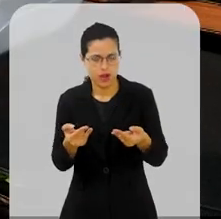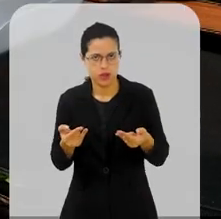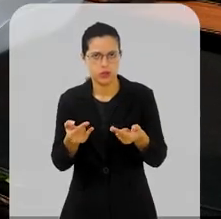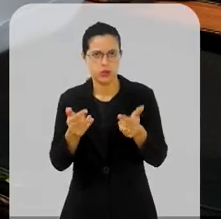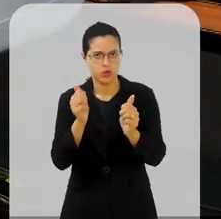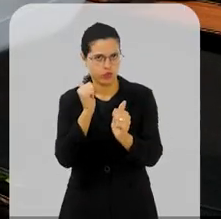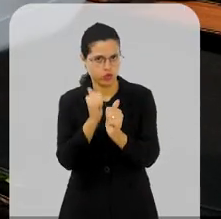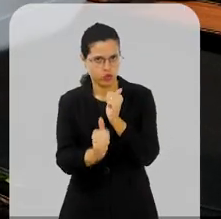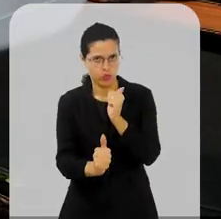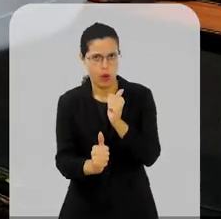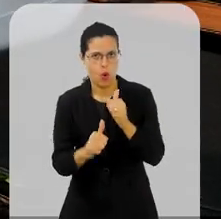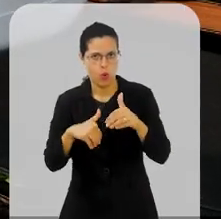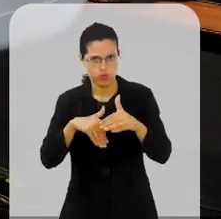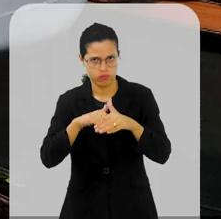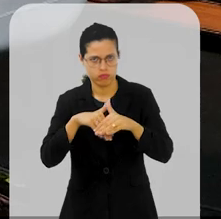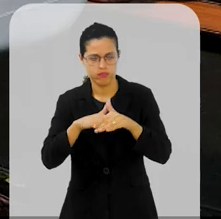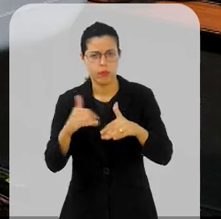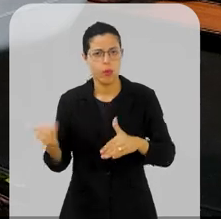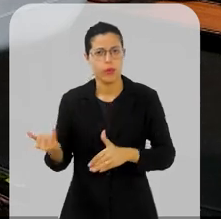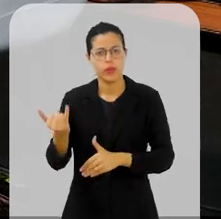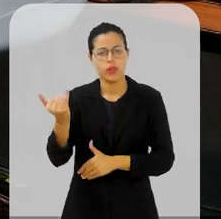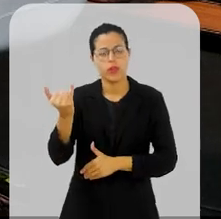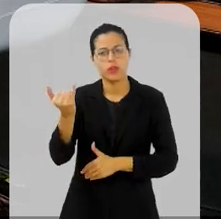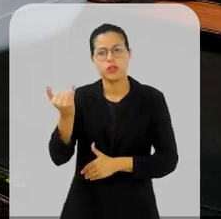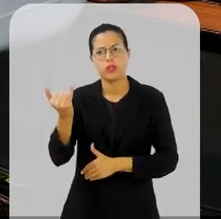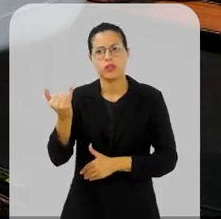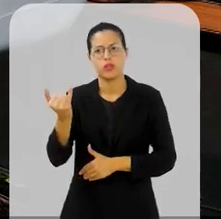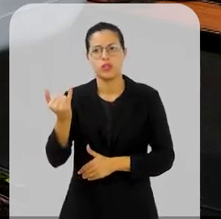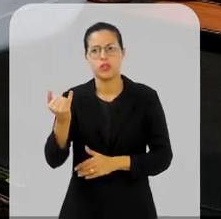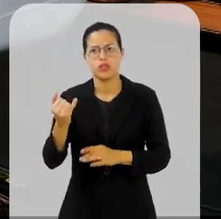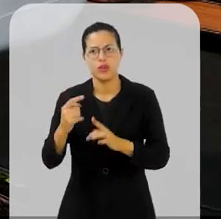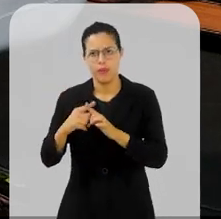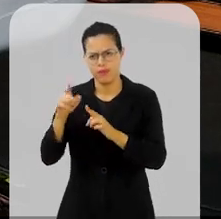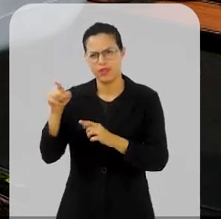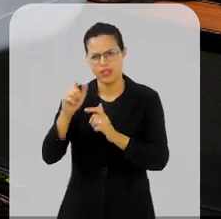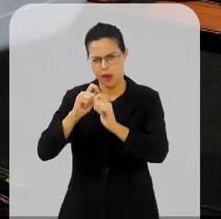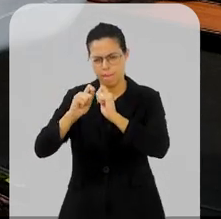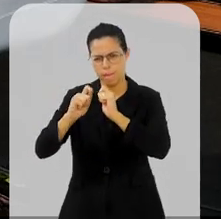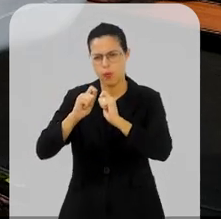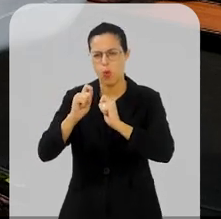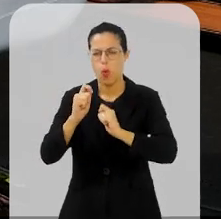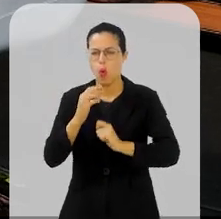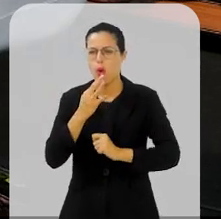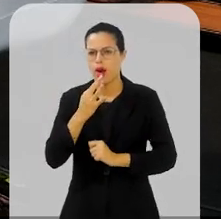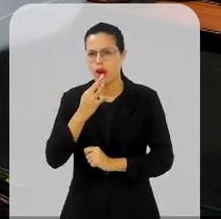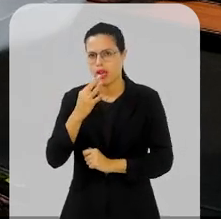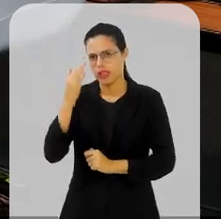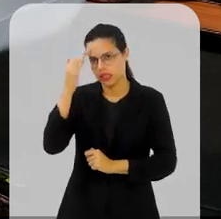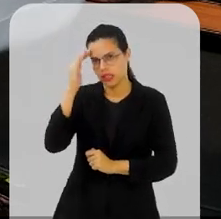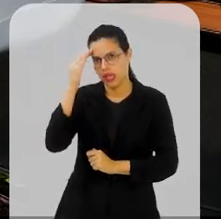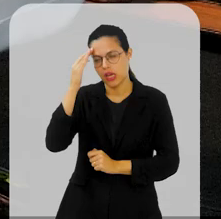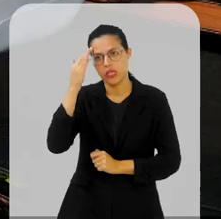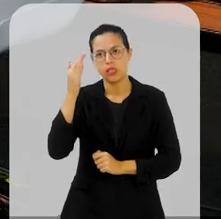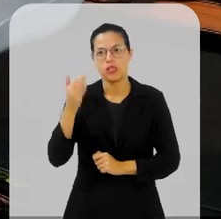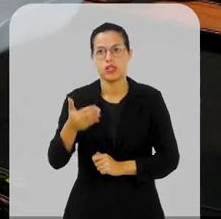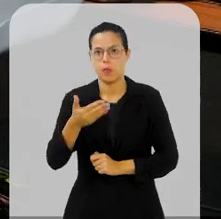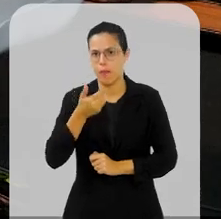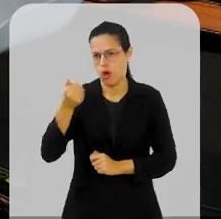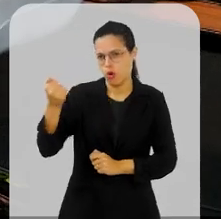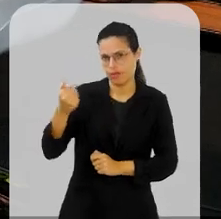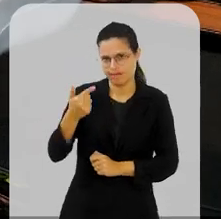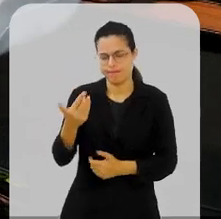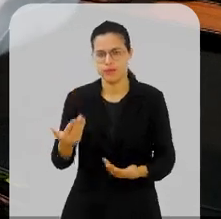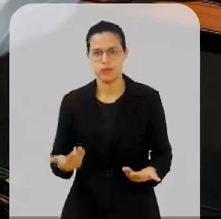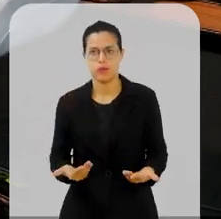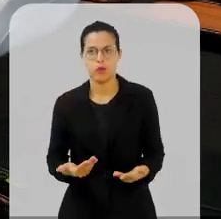futebol, ela é importante. Mas você há de convir, Wagner Menezes, que você entende disso muito melhor do que eu,